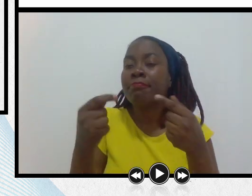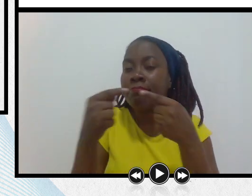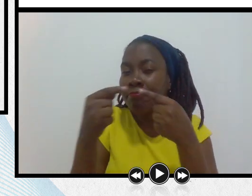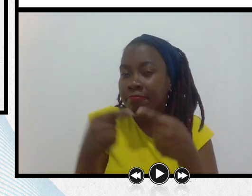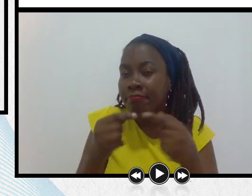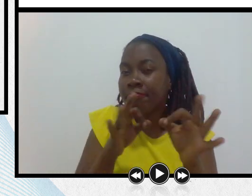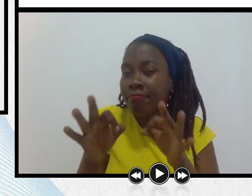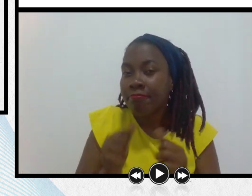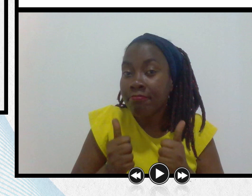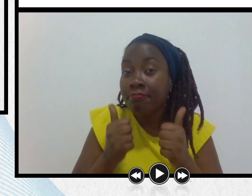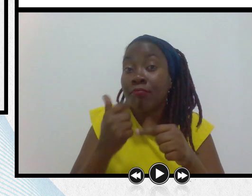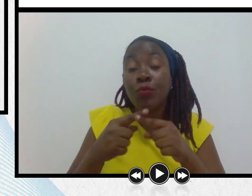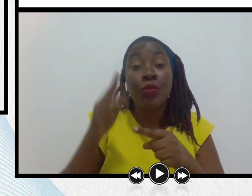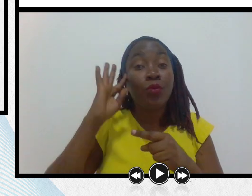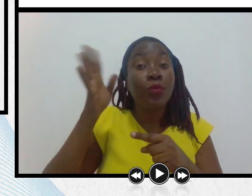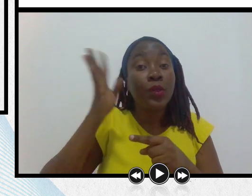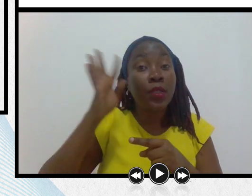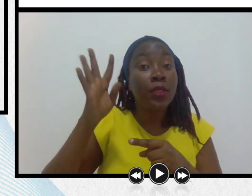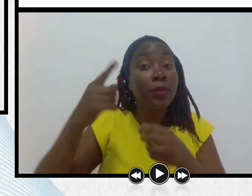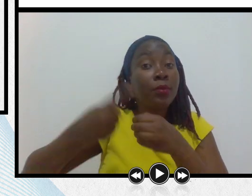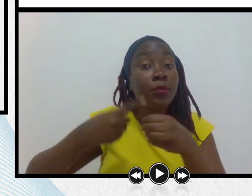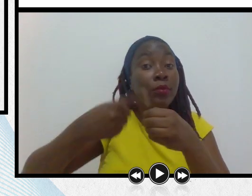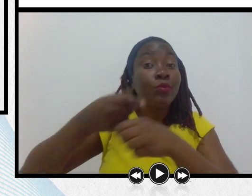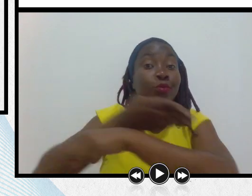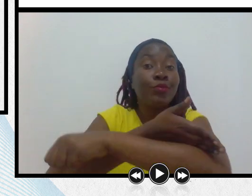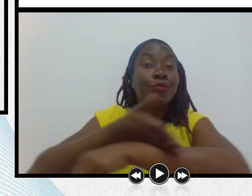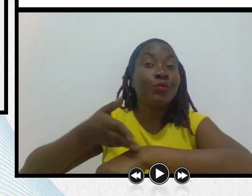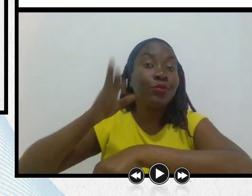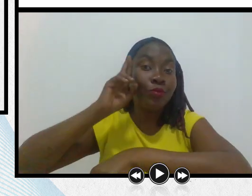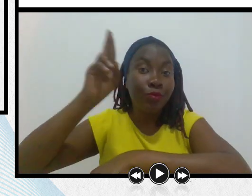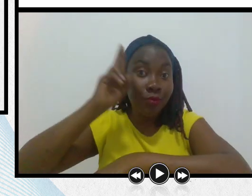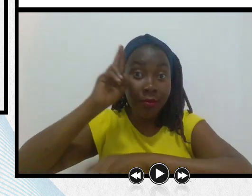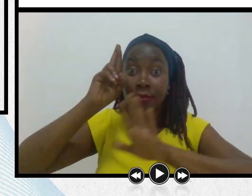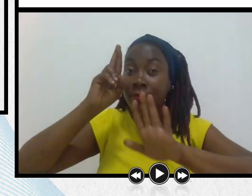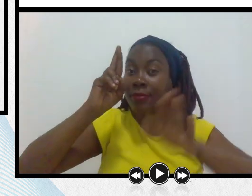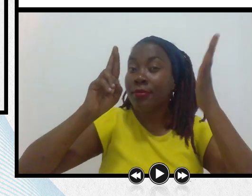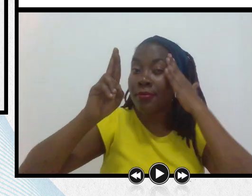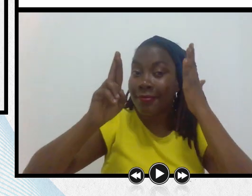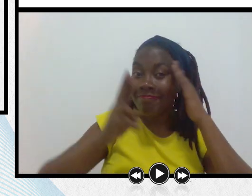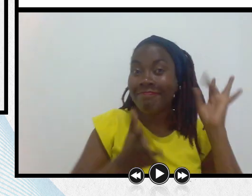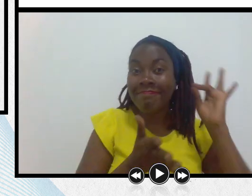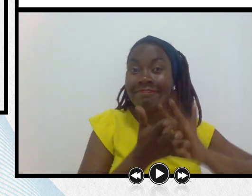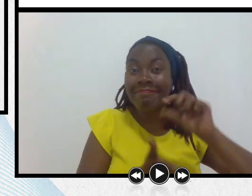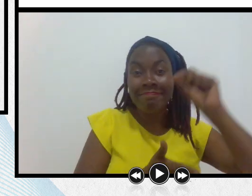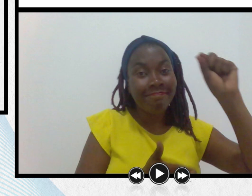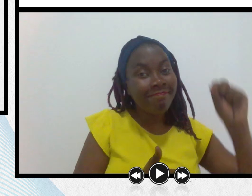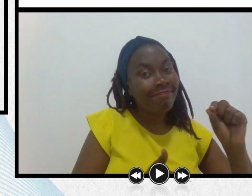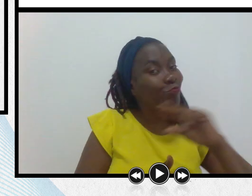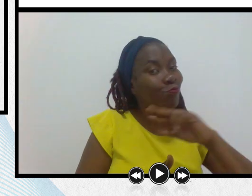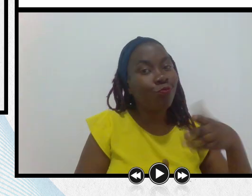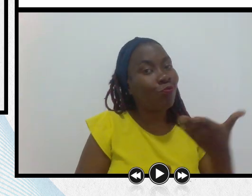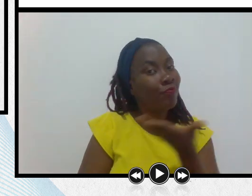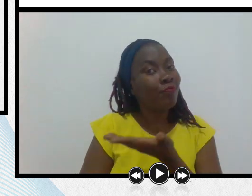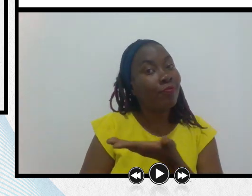ajustado, principalmente porque a gente tem que pensar que municípios geralmente são os responsáveis, mas a gente sabe que a realidade brasileira ainda não é essa.